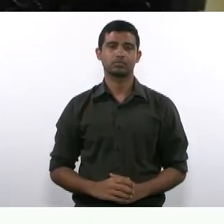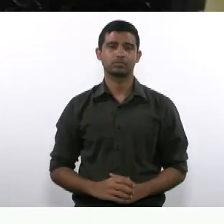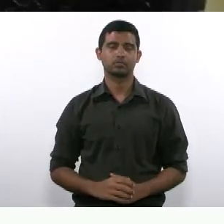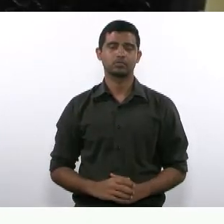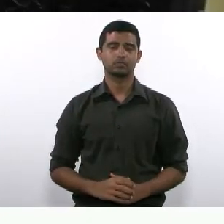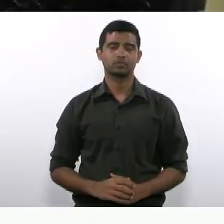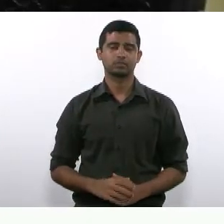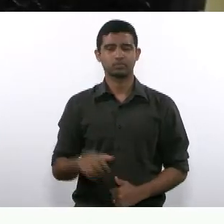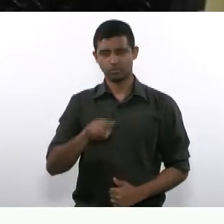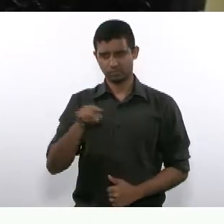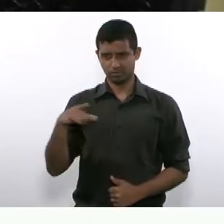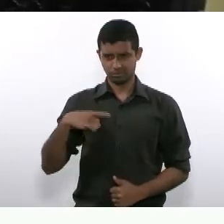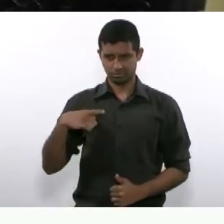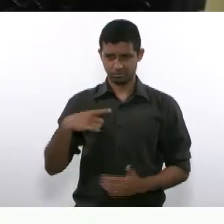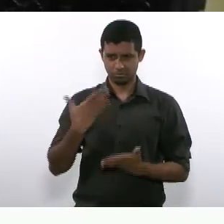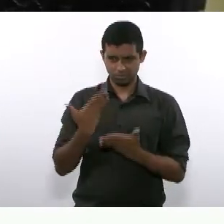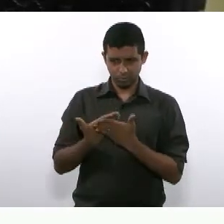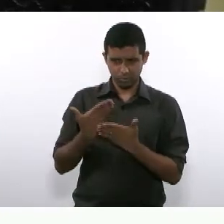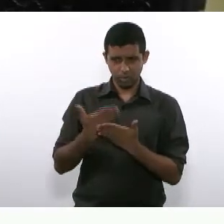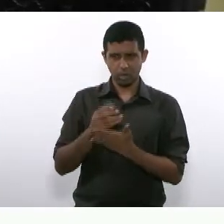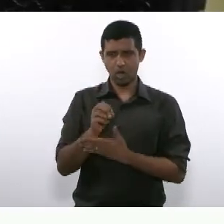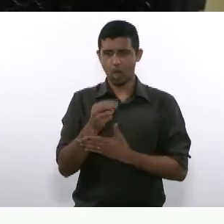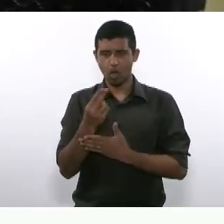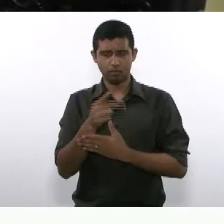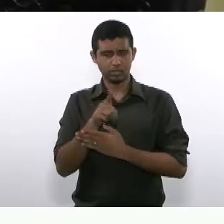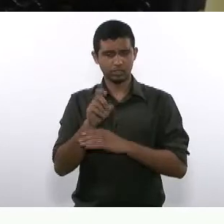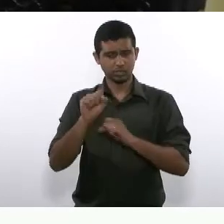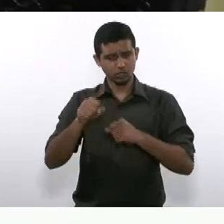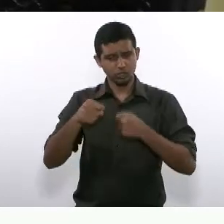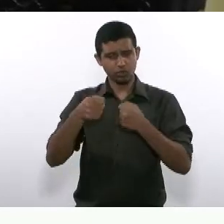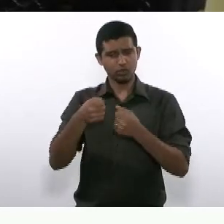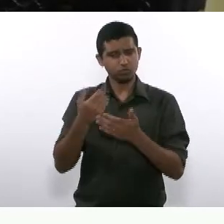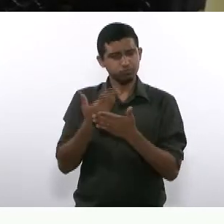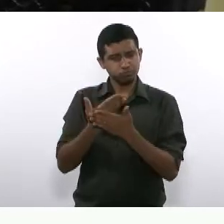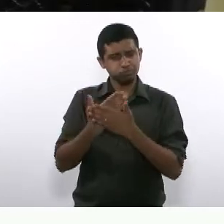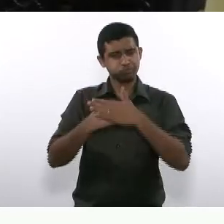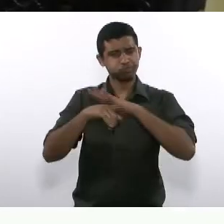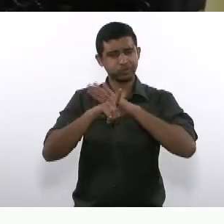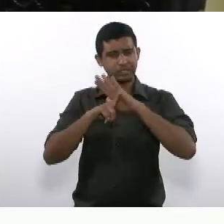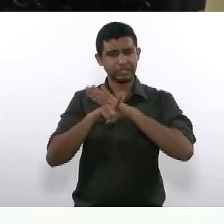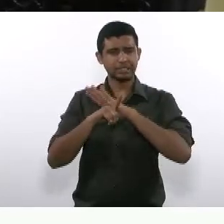têm algum estudo ou caminham para isso, de conseguir